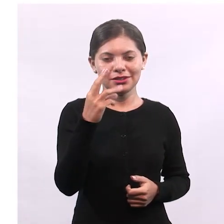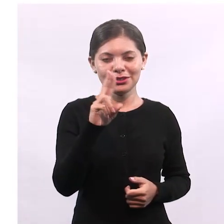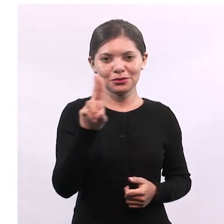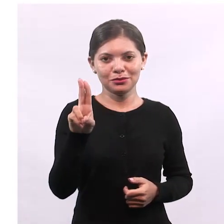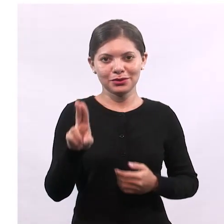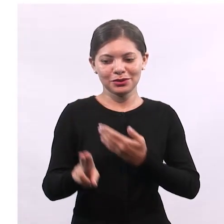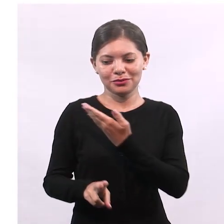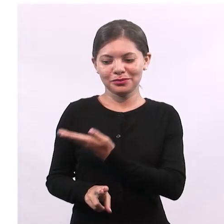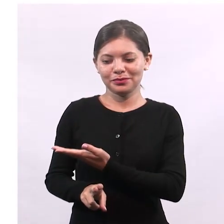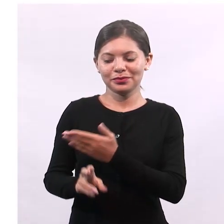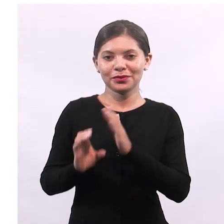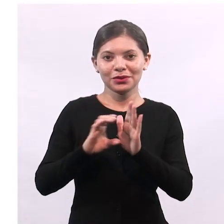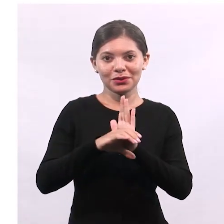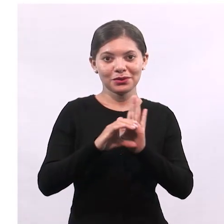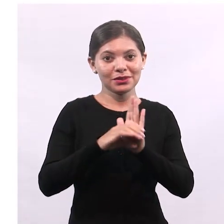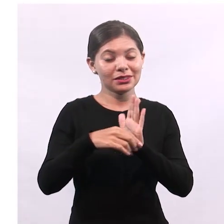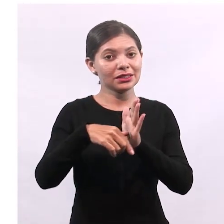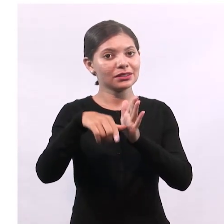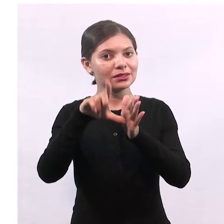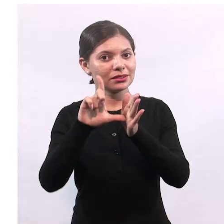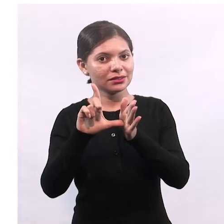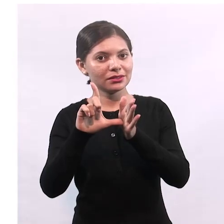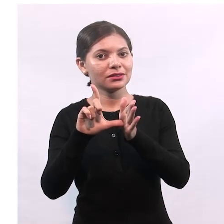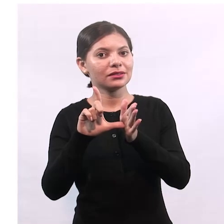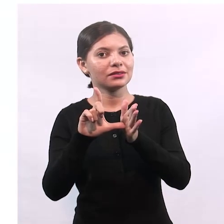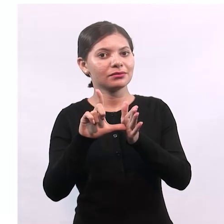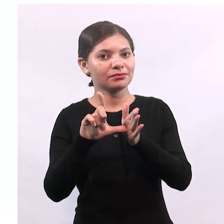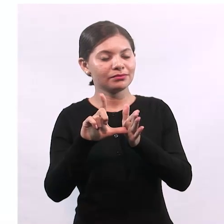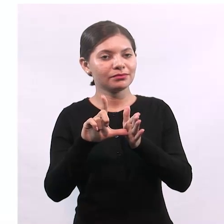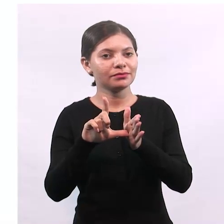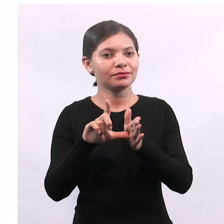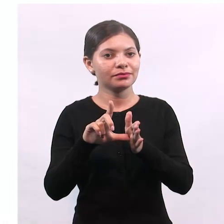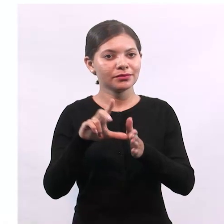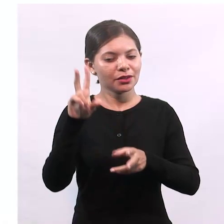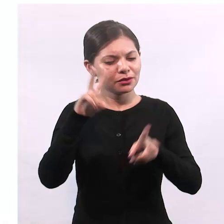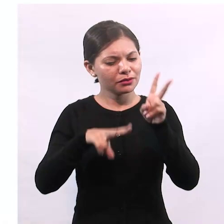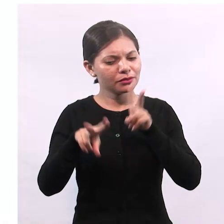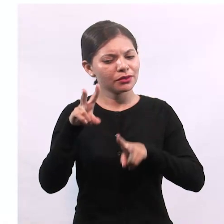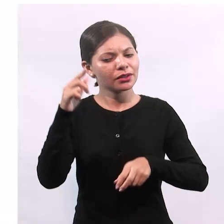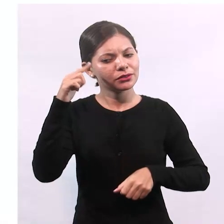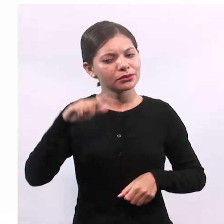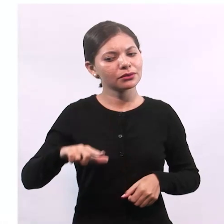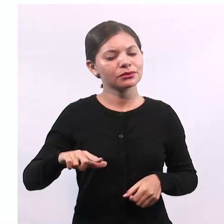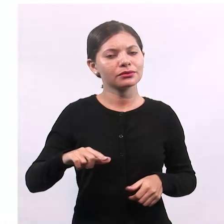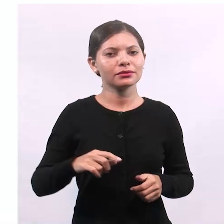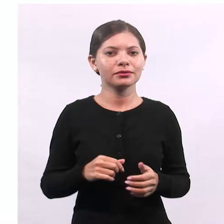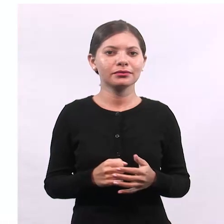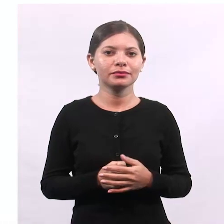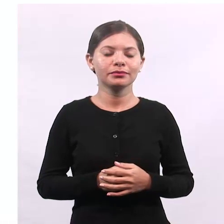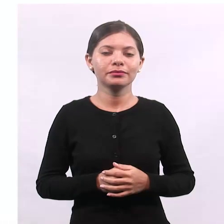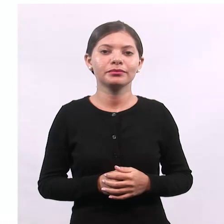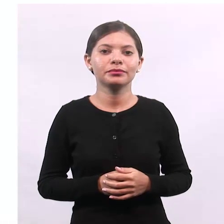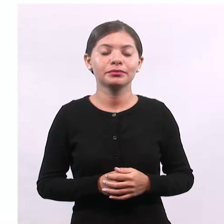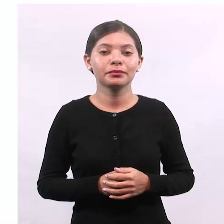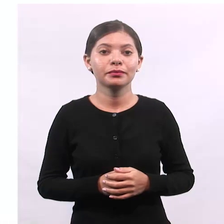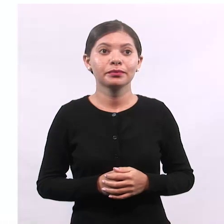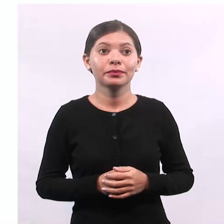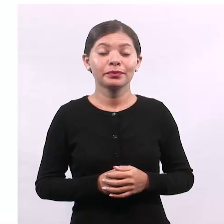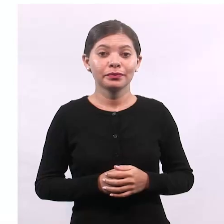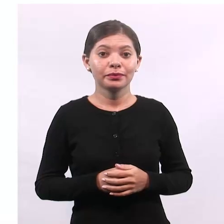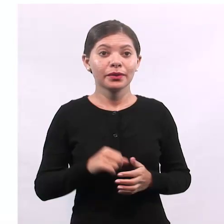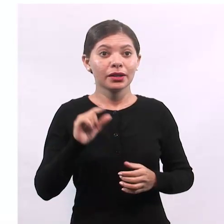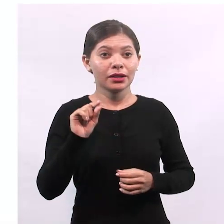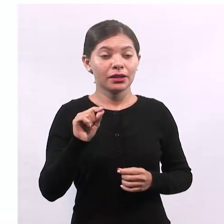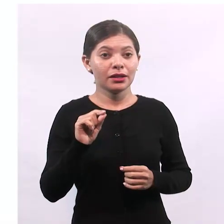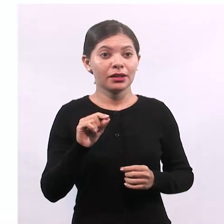conceitos esses vício na aula passada importante rever aula passada antes de assistir essa aula e no senso por